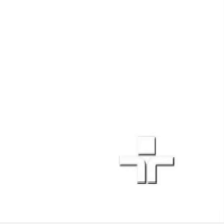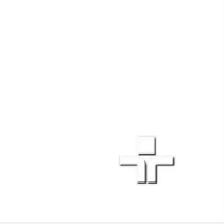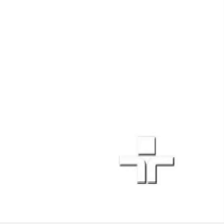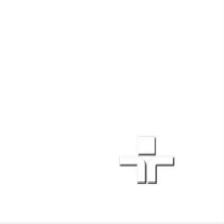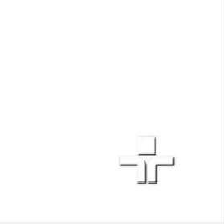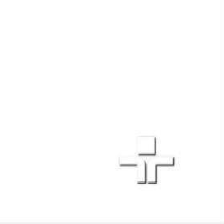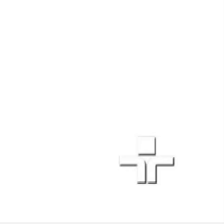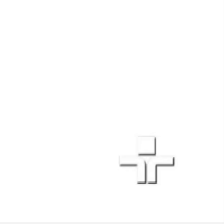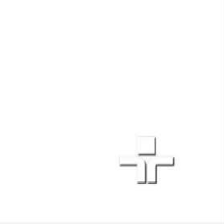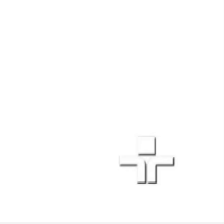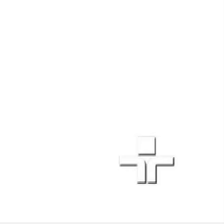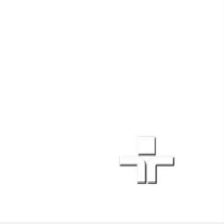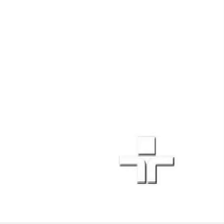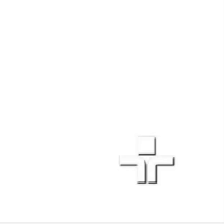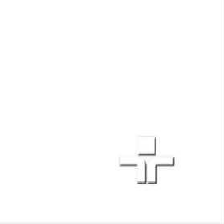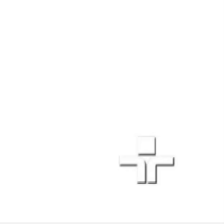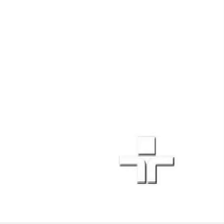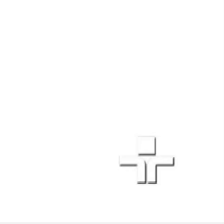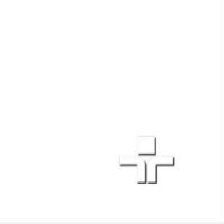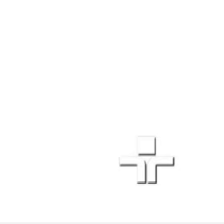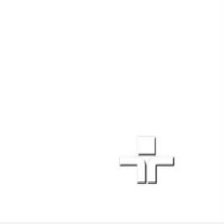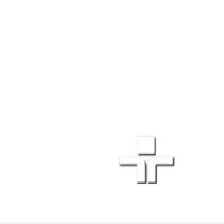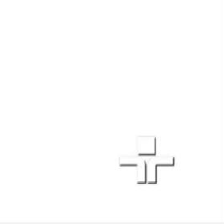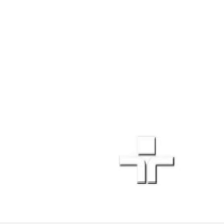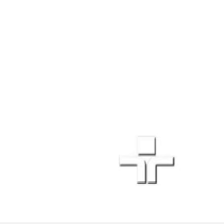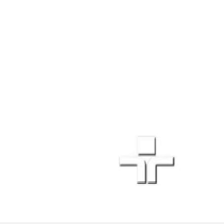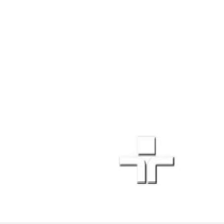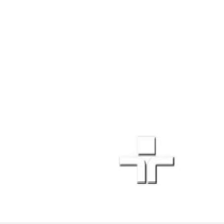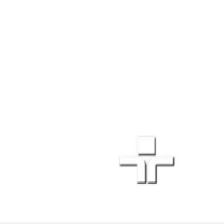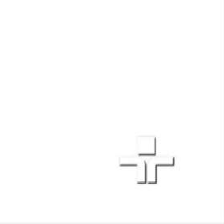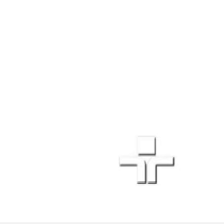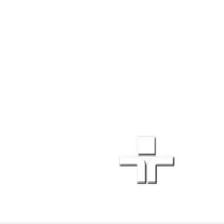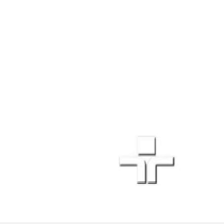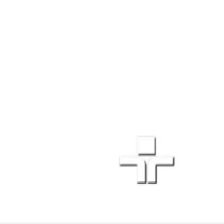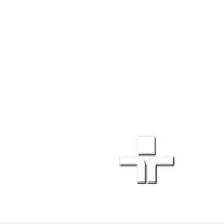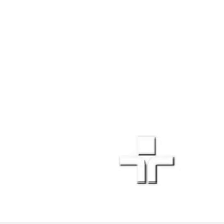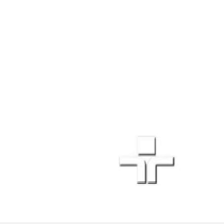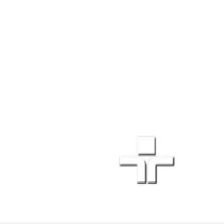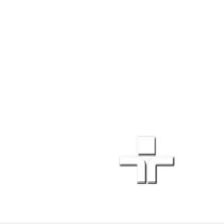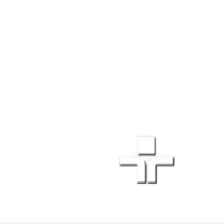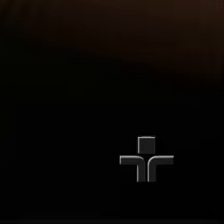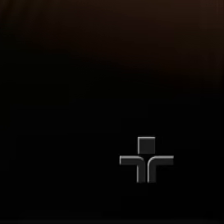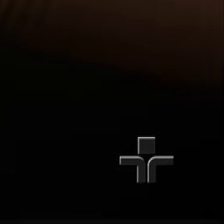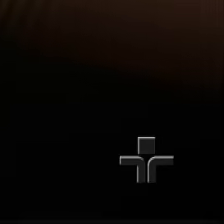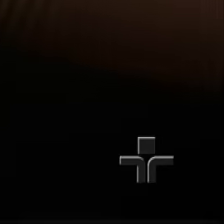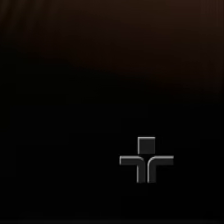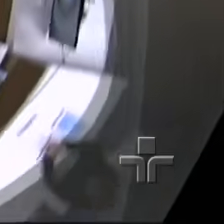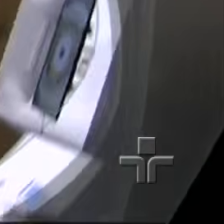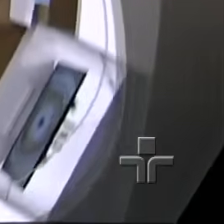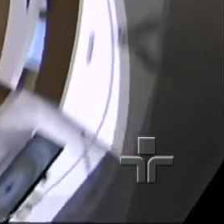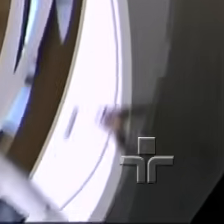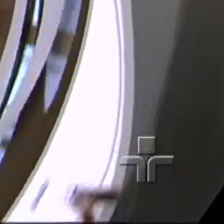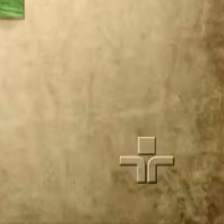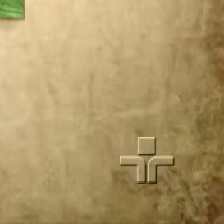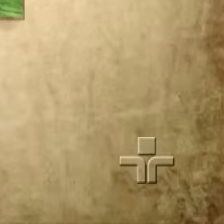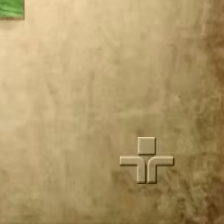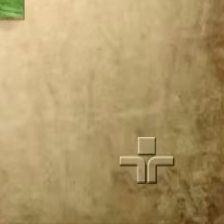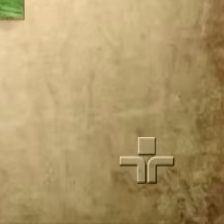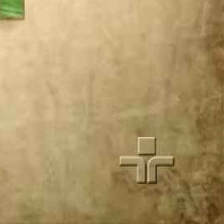Da Cidadania, Bradesco e a TV Cultura apresentam a programação de 2019.